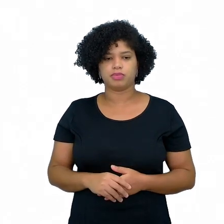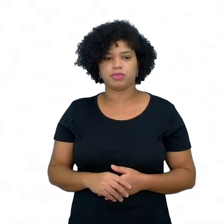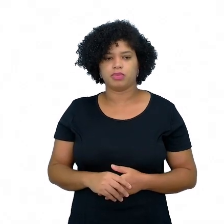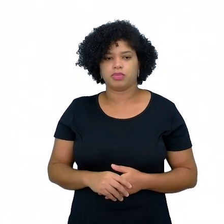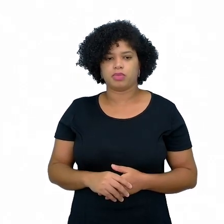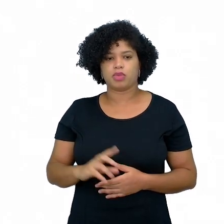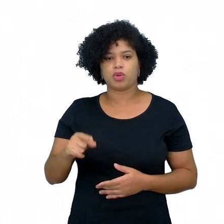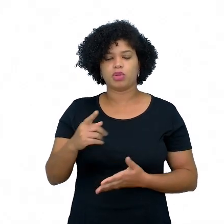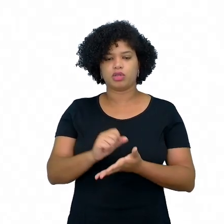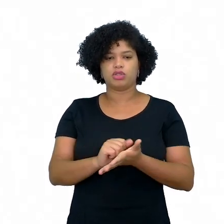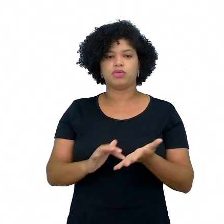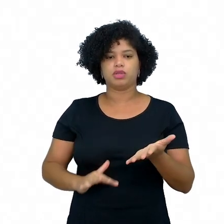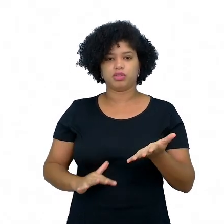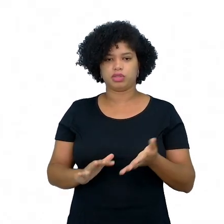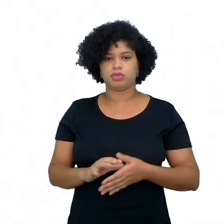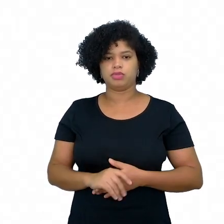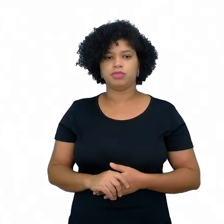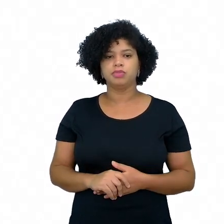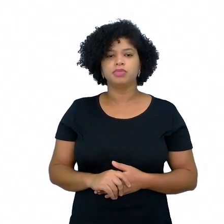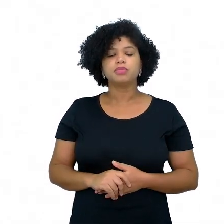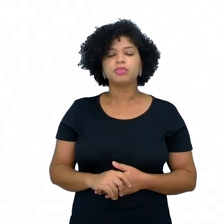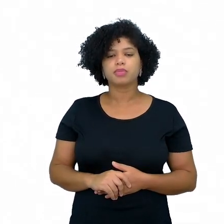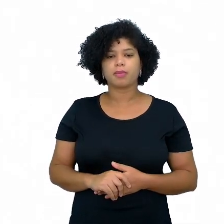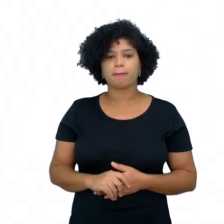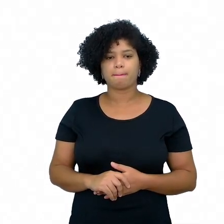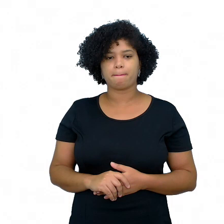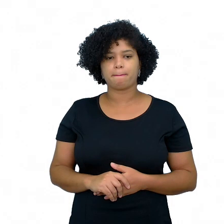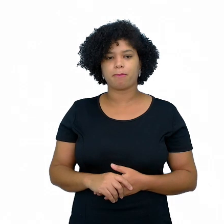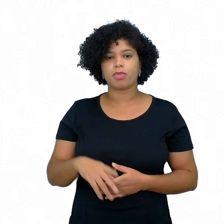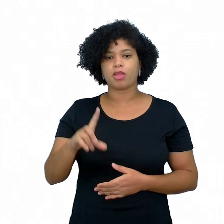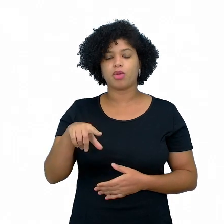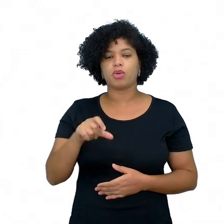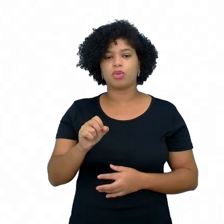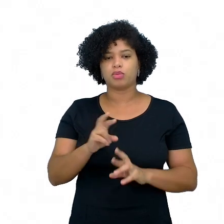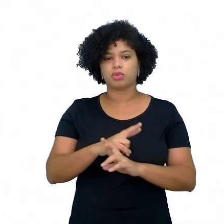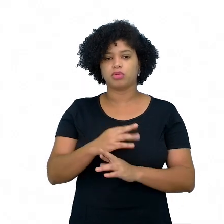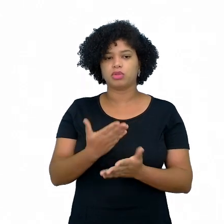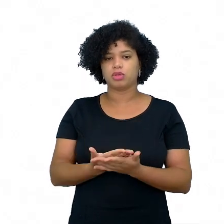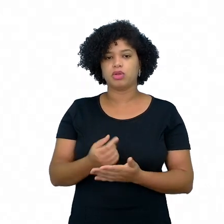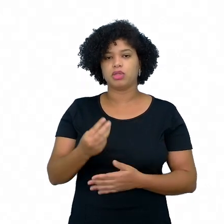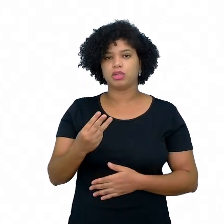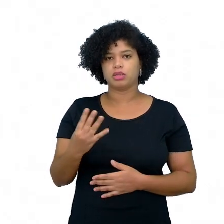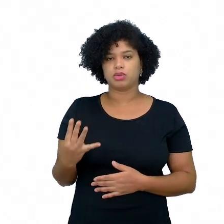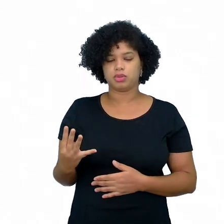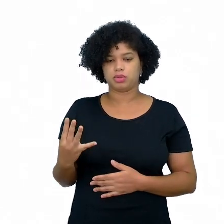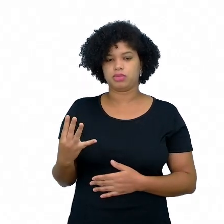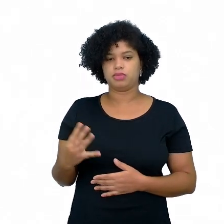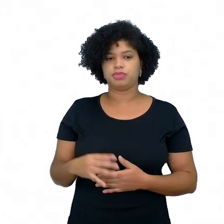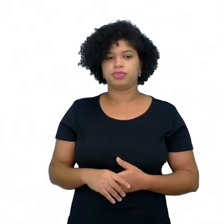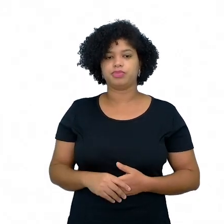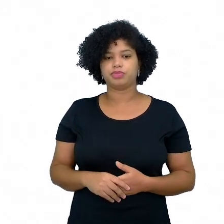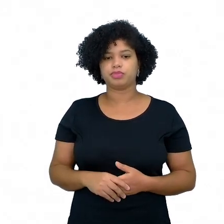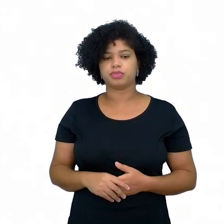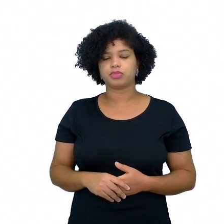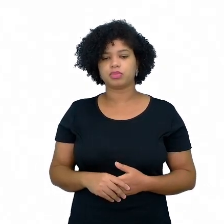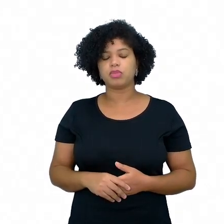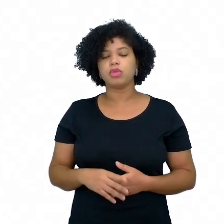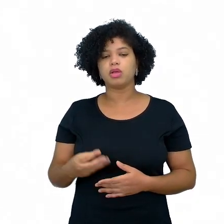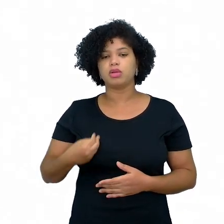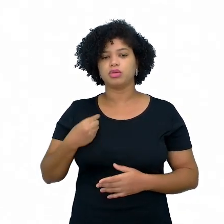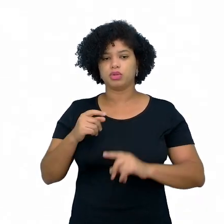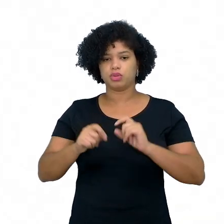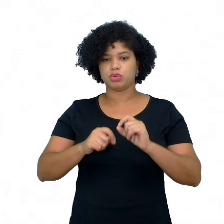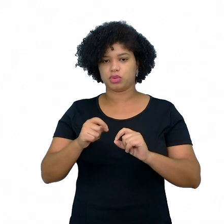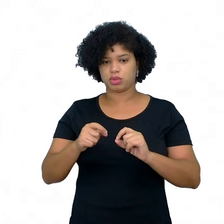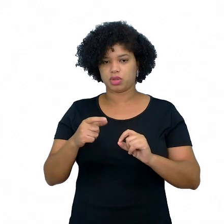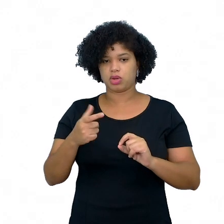Próxima atividade. Nessa atividade, ela corresponde às aulas 13 e 4. Aqui já existe um